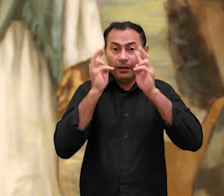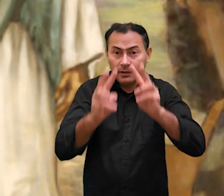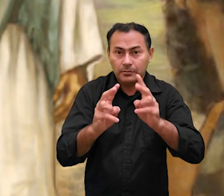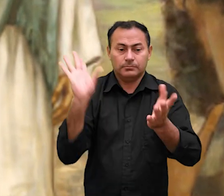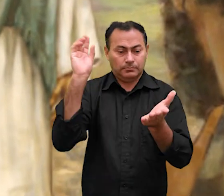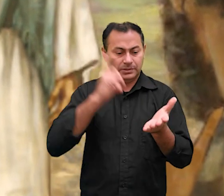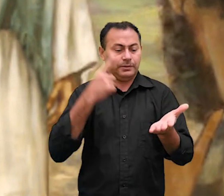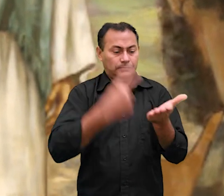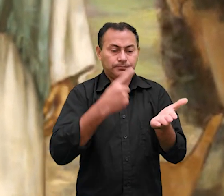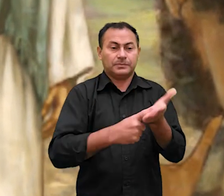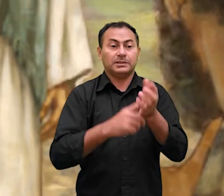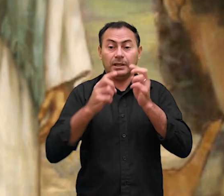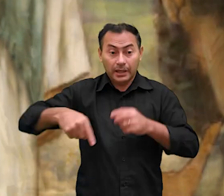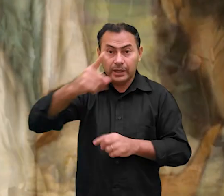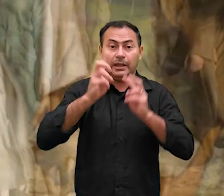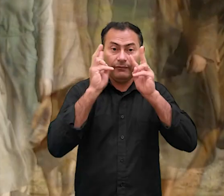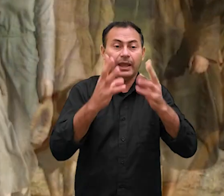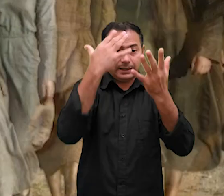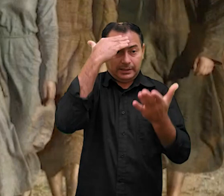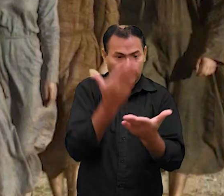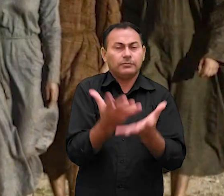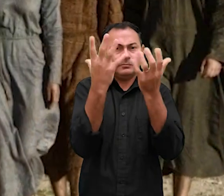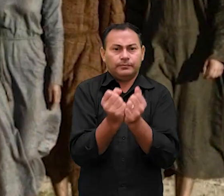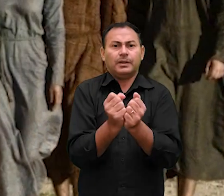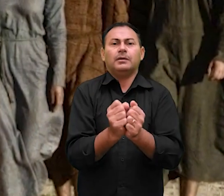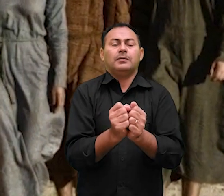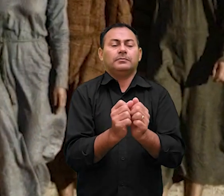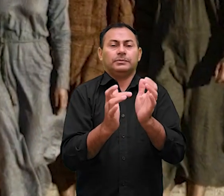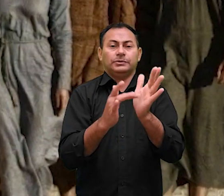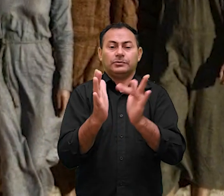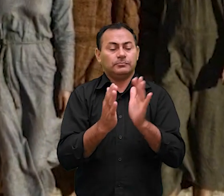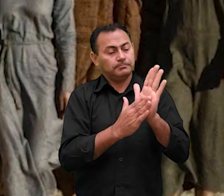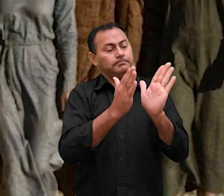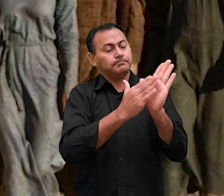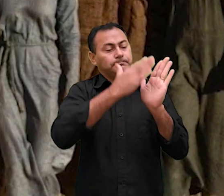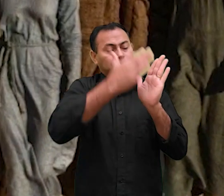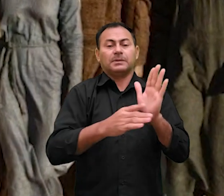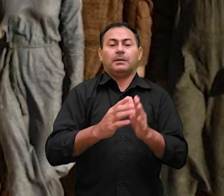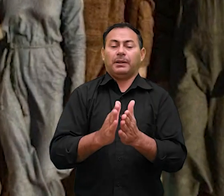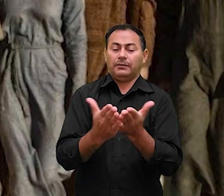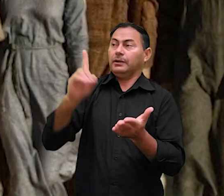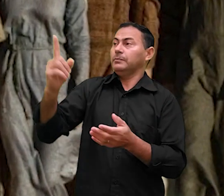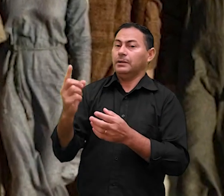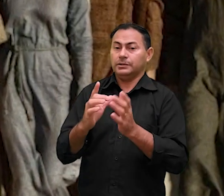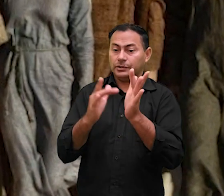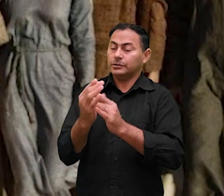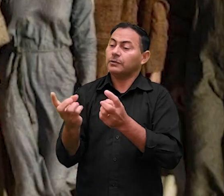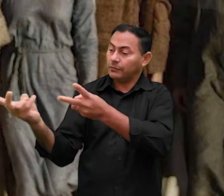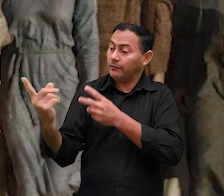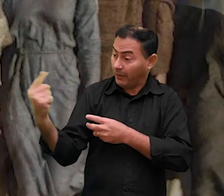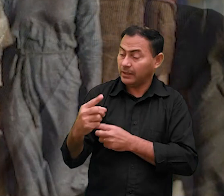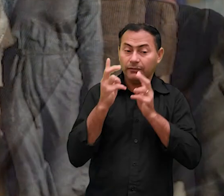quando firmaram o compromisso de ir e ver. Foi dessa forma que Jesus provou que a sua palavra era a palavra de Deus. Ele disse, venham e